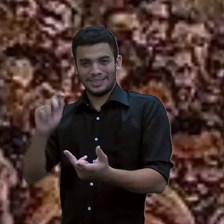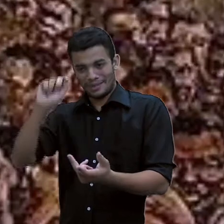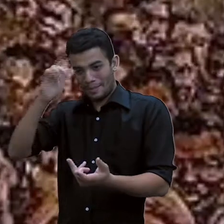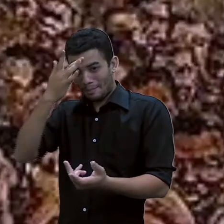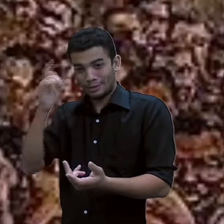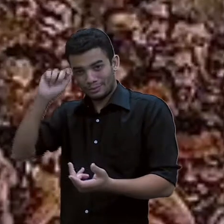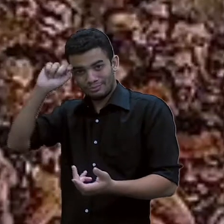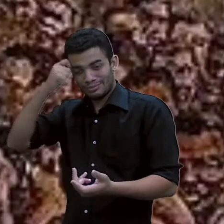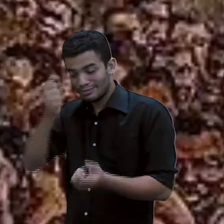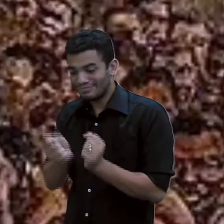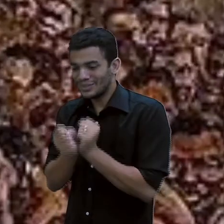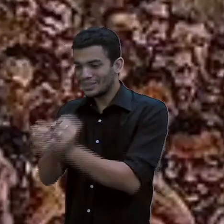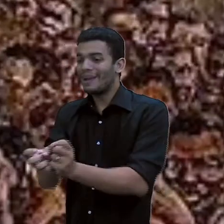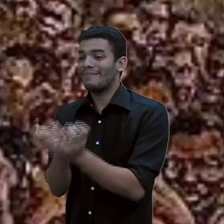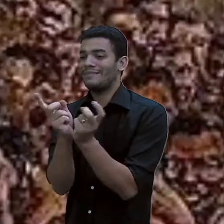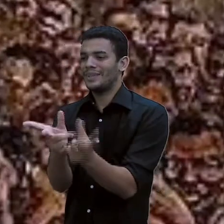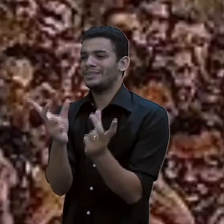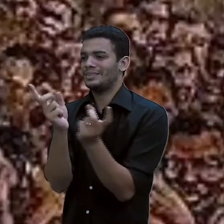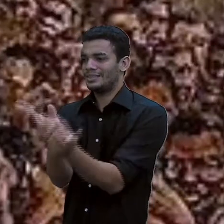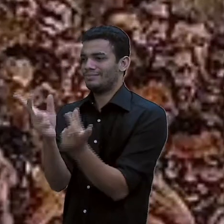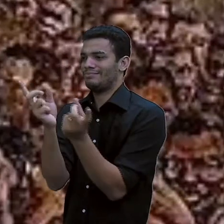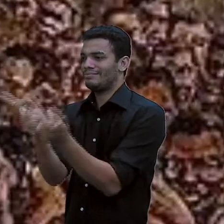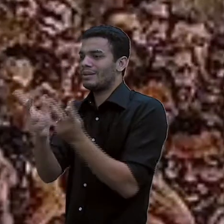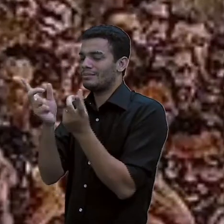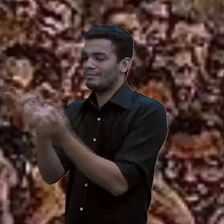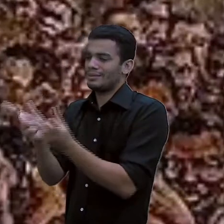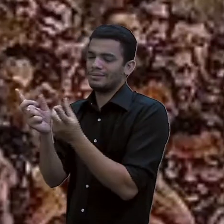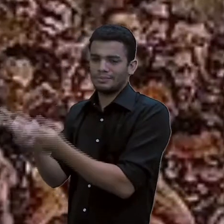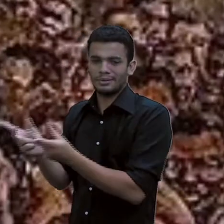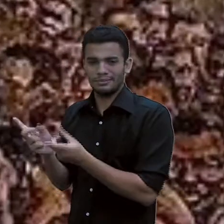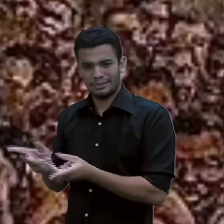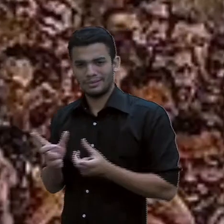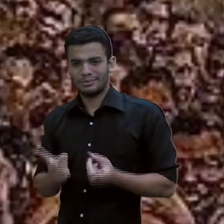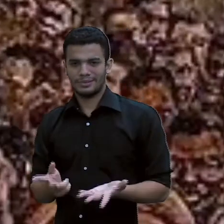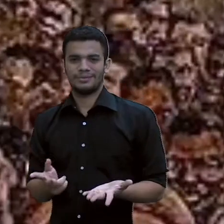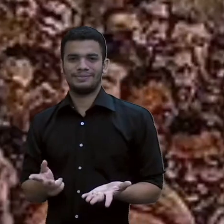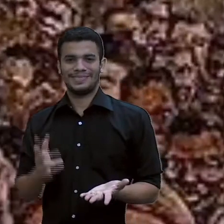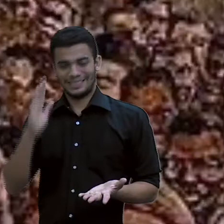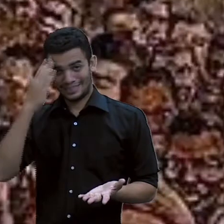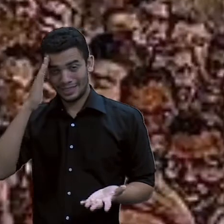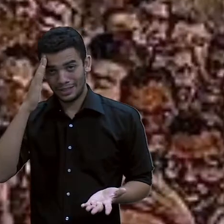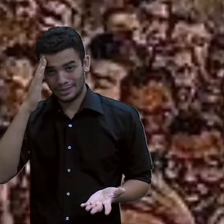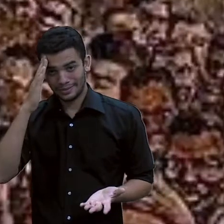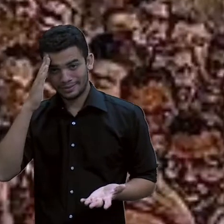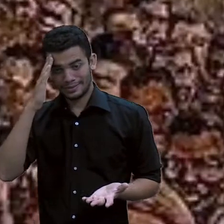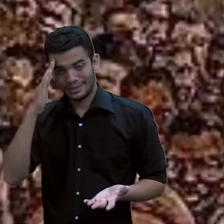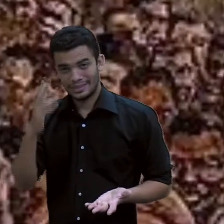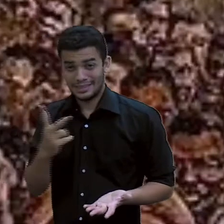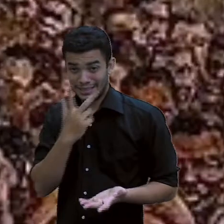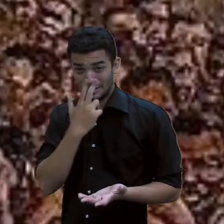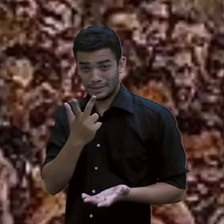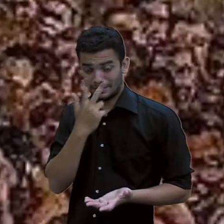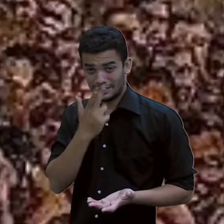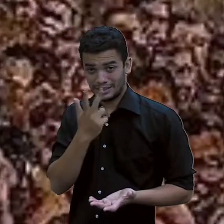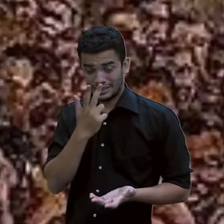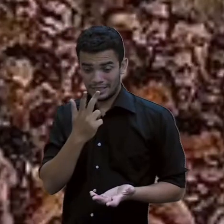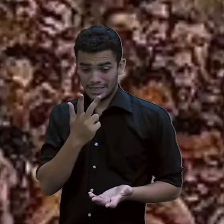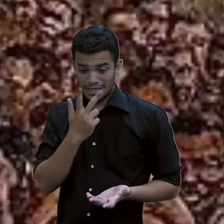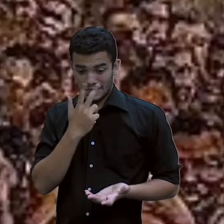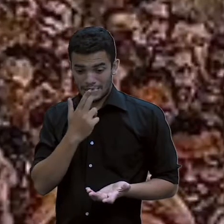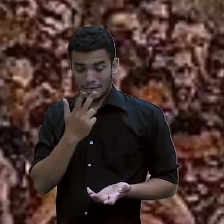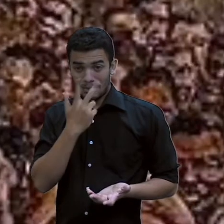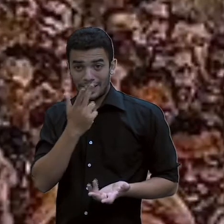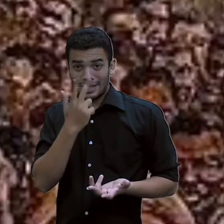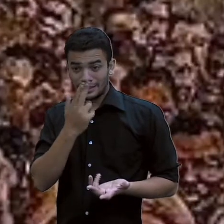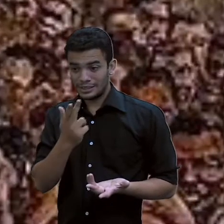e forçou diversos negros, ou seja, diversos escravos, né, diversos africanos,